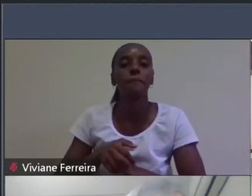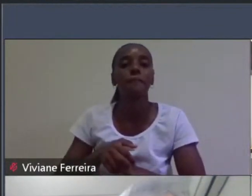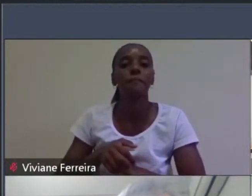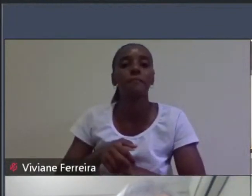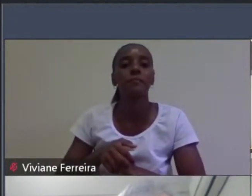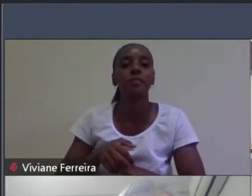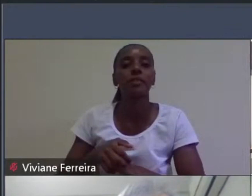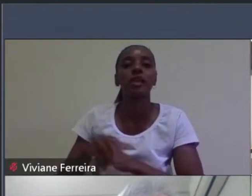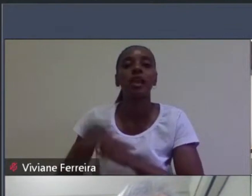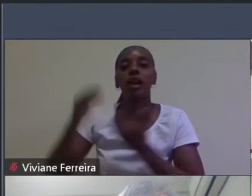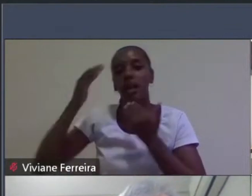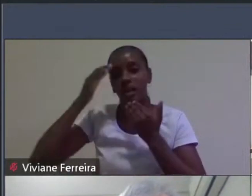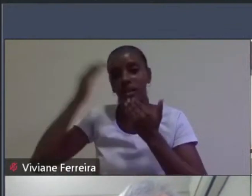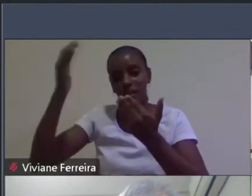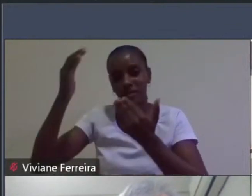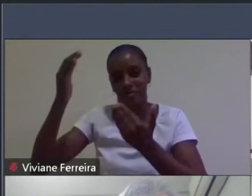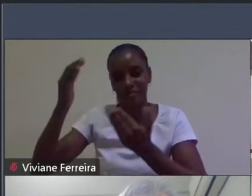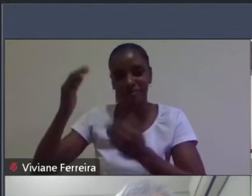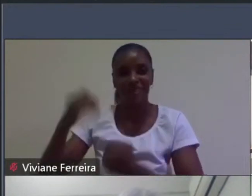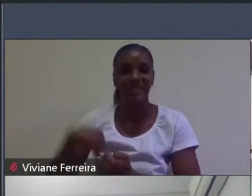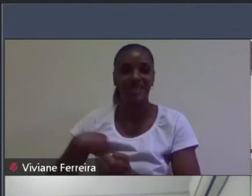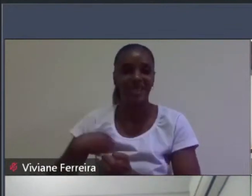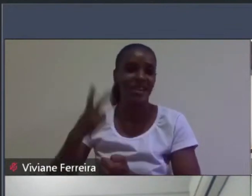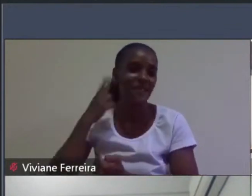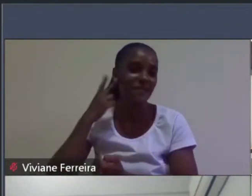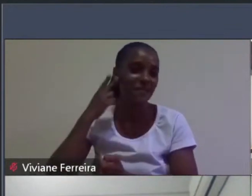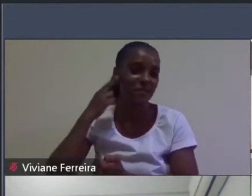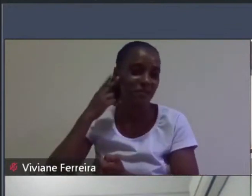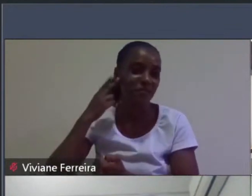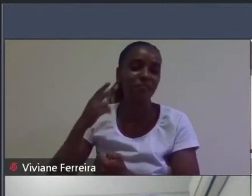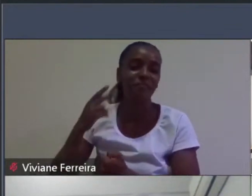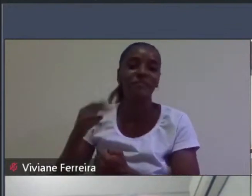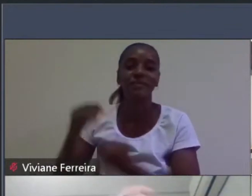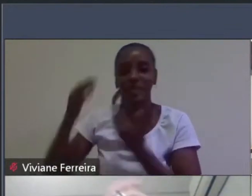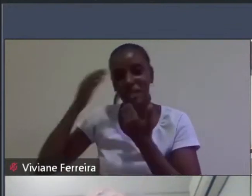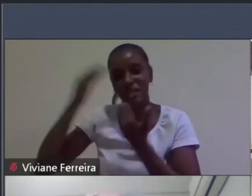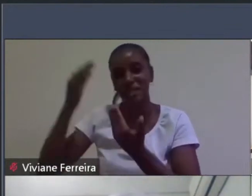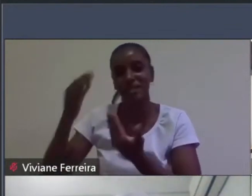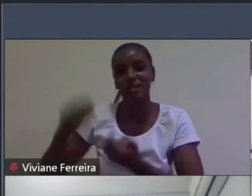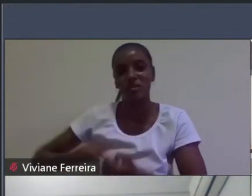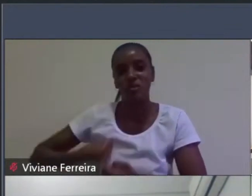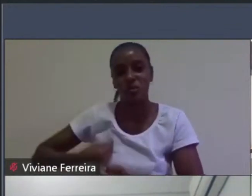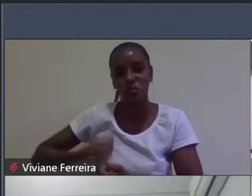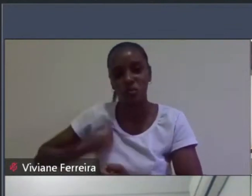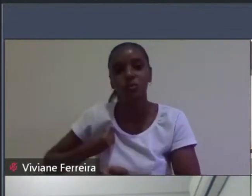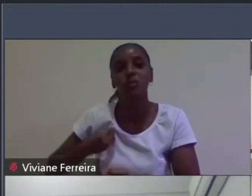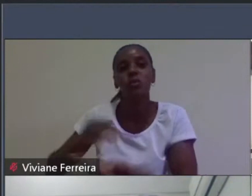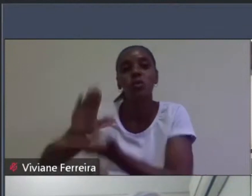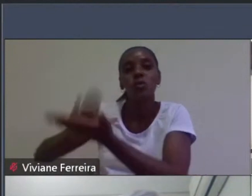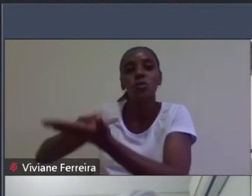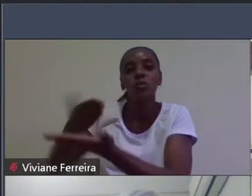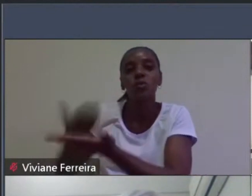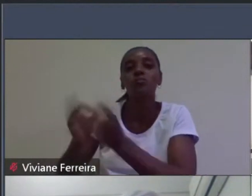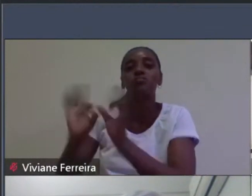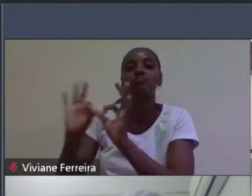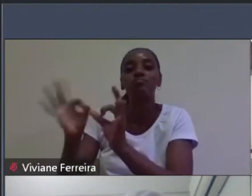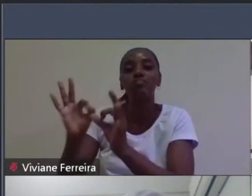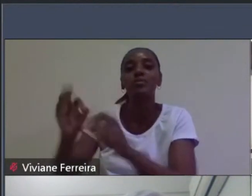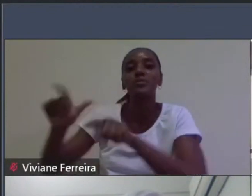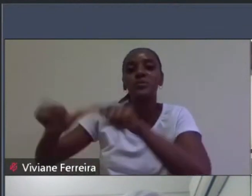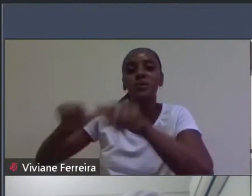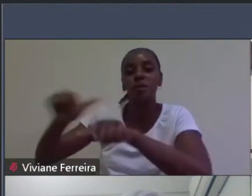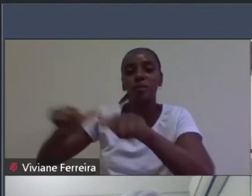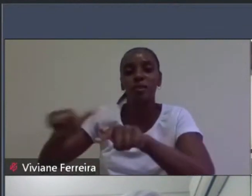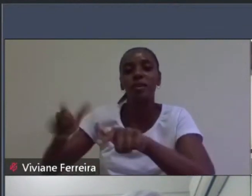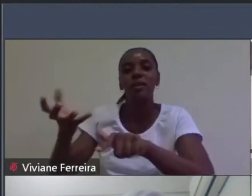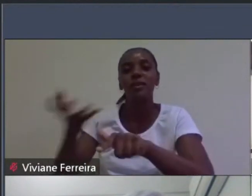agradecer a Viviane, que está aqui com a gente, que está fazendo um excelente trabalho. Eu queria que ela abrisse